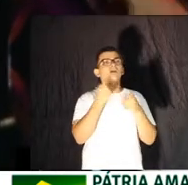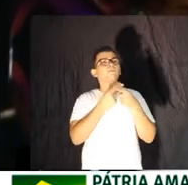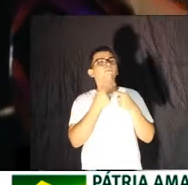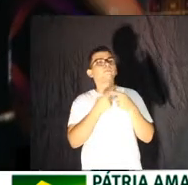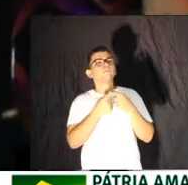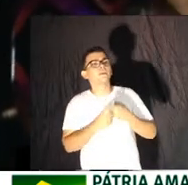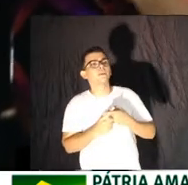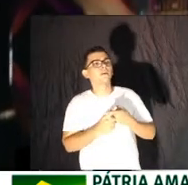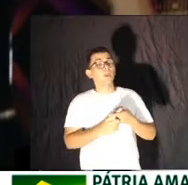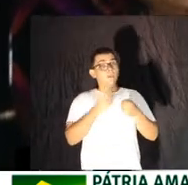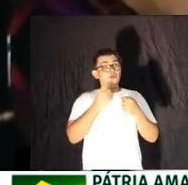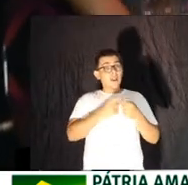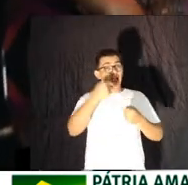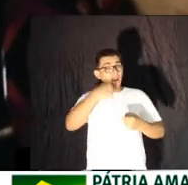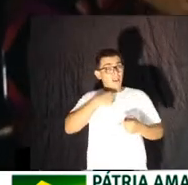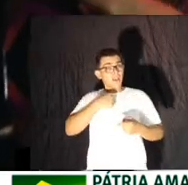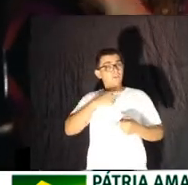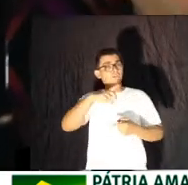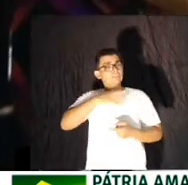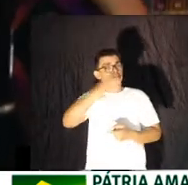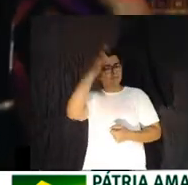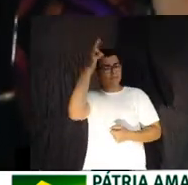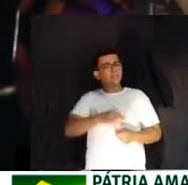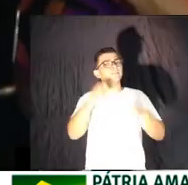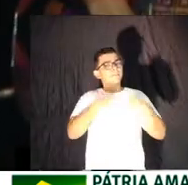eu digo que é preciso